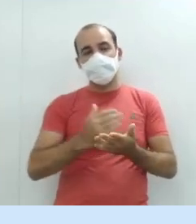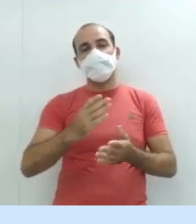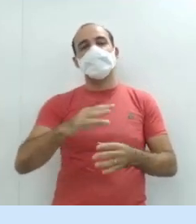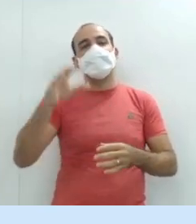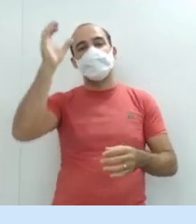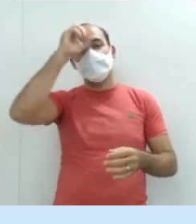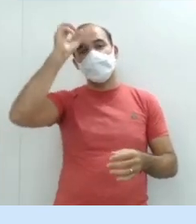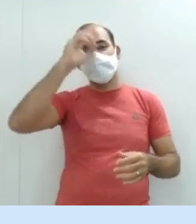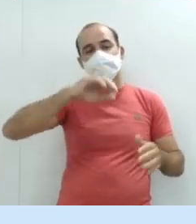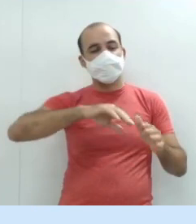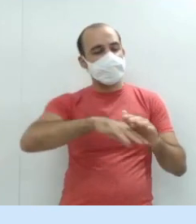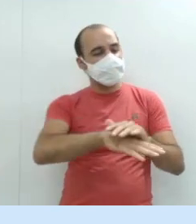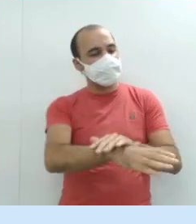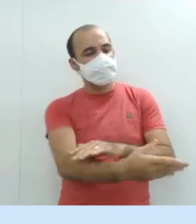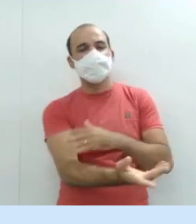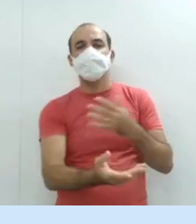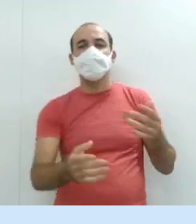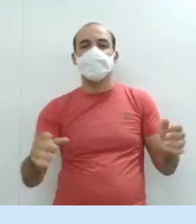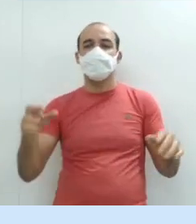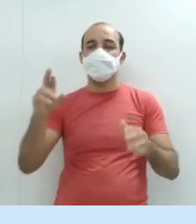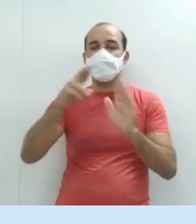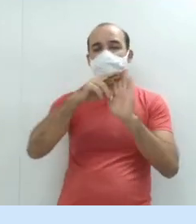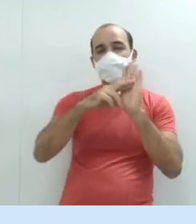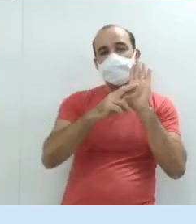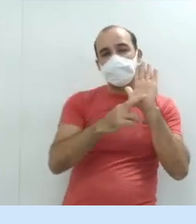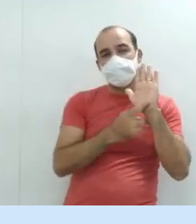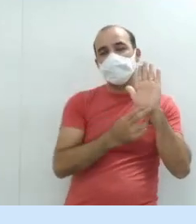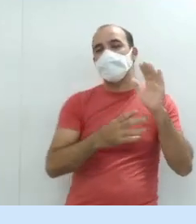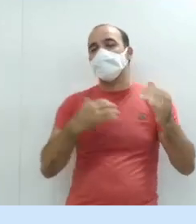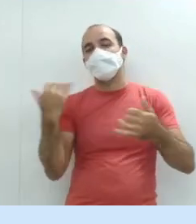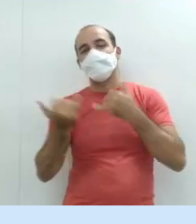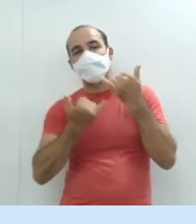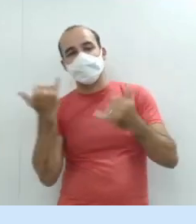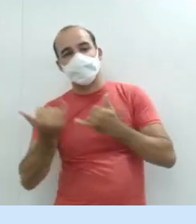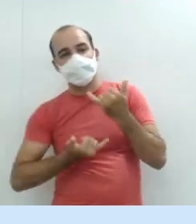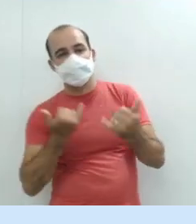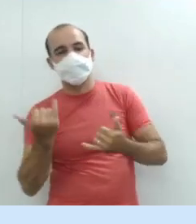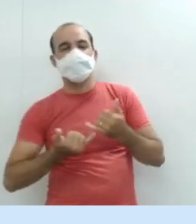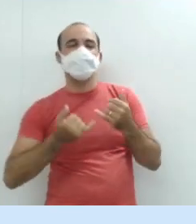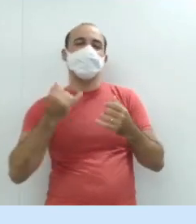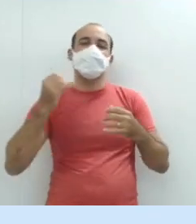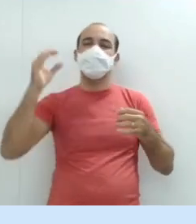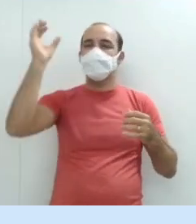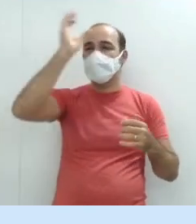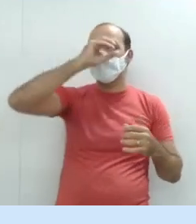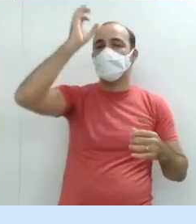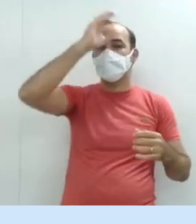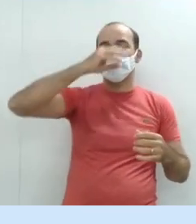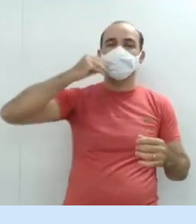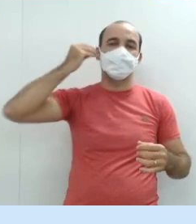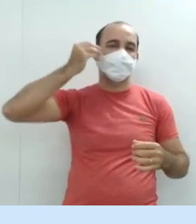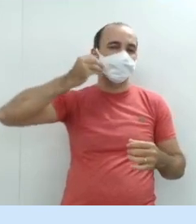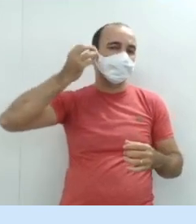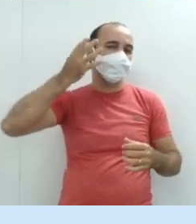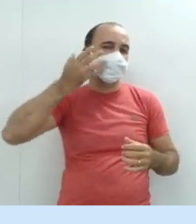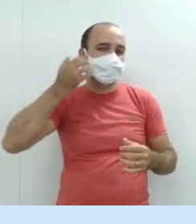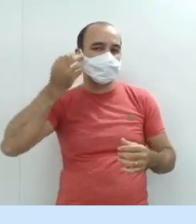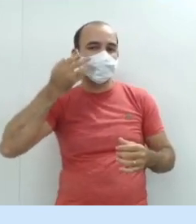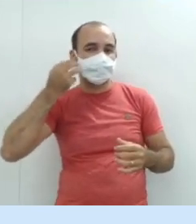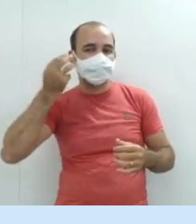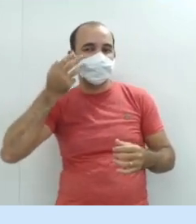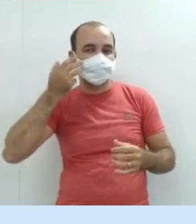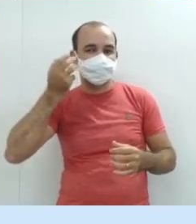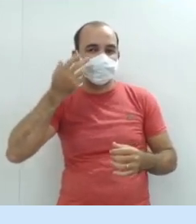de costumes, de tradições, e vai fazer uma construção através da vivência delas. Tem